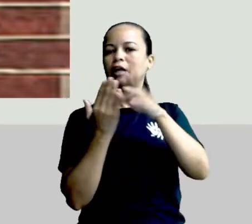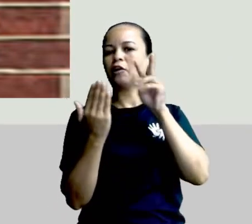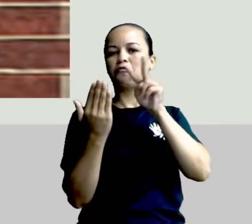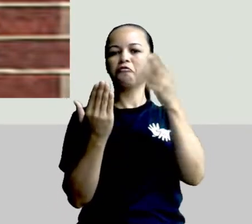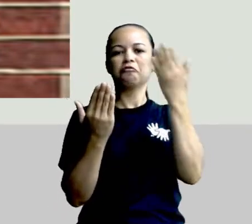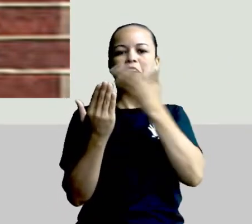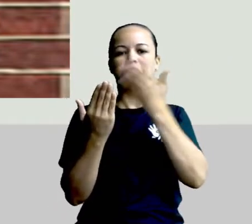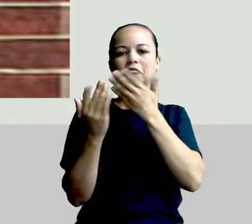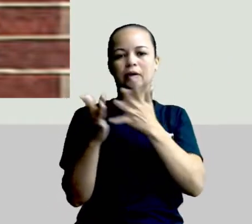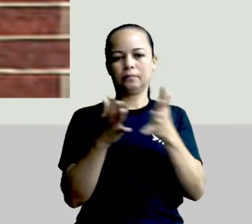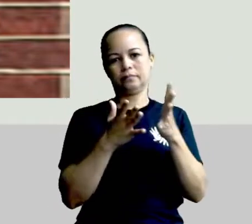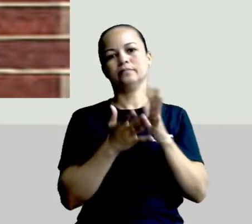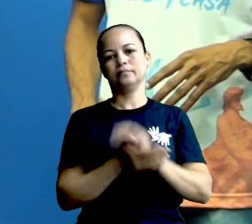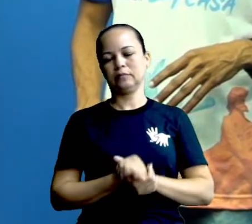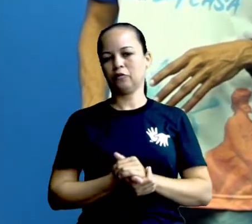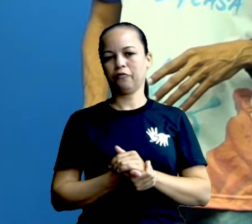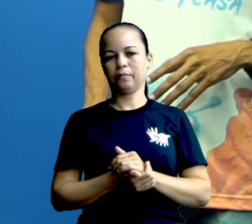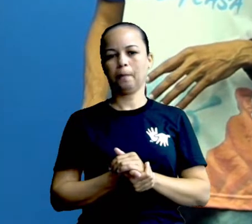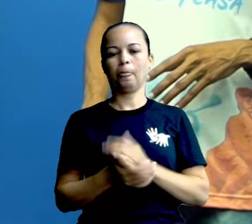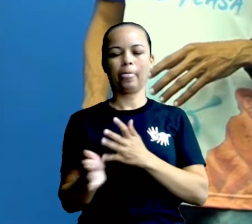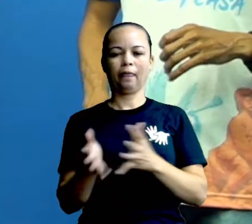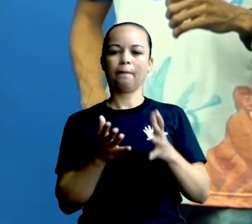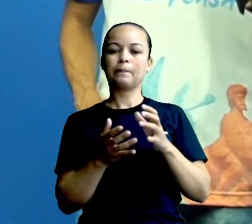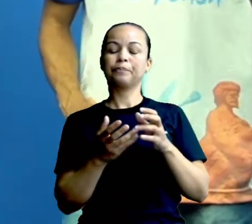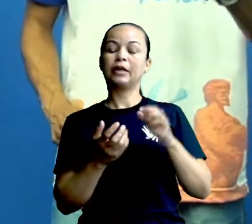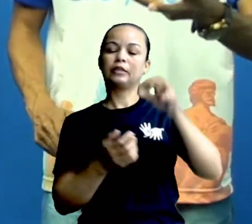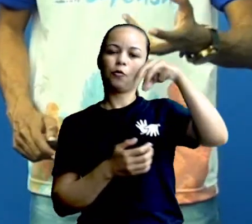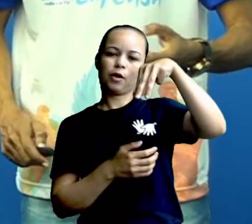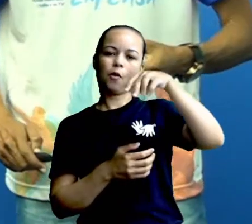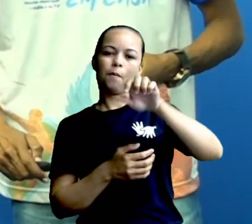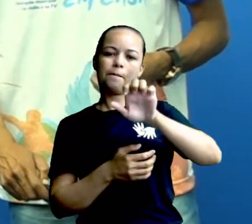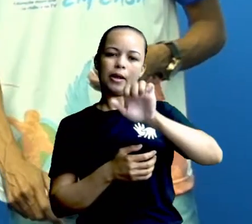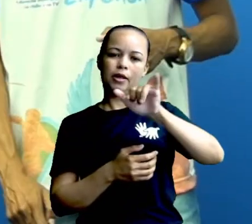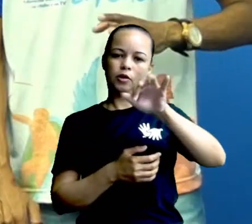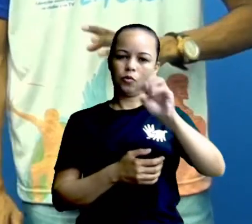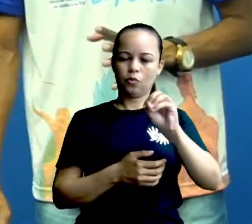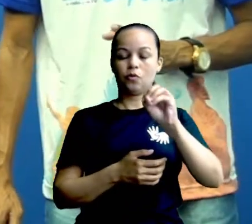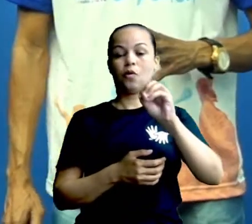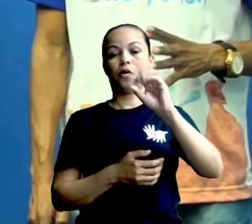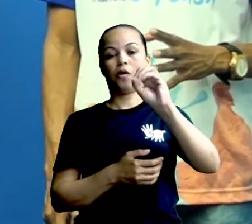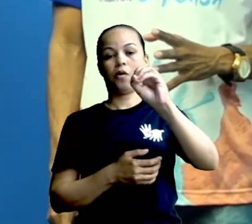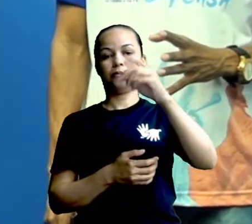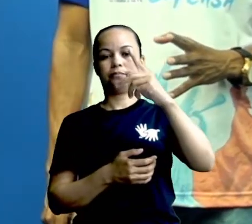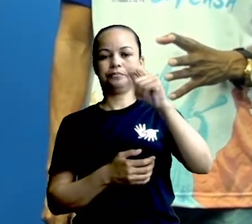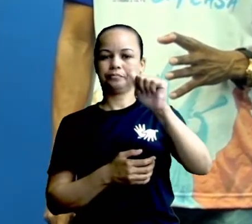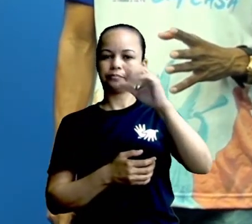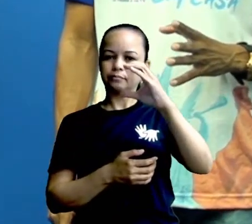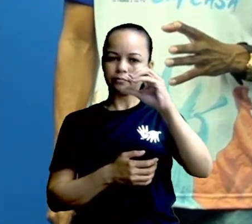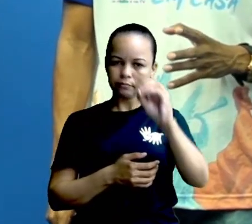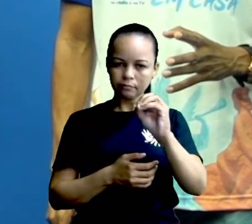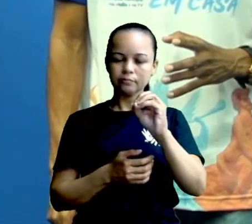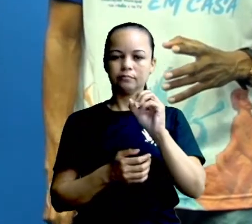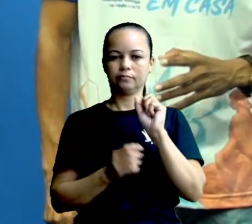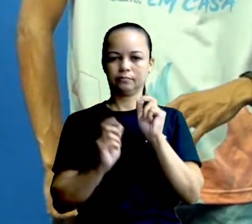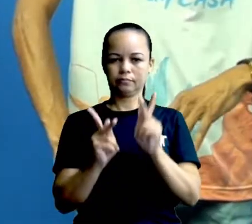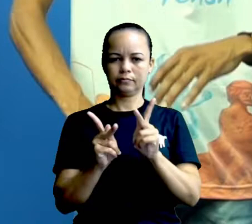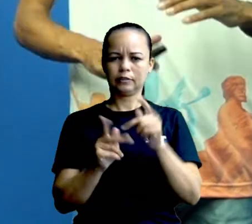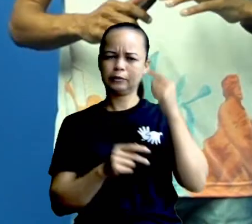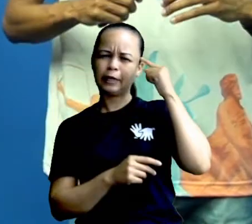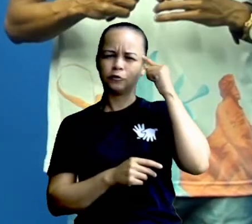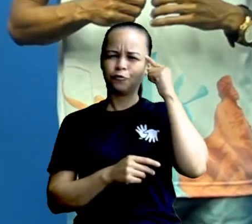não conseguiu ver por trás de uma parede. Tá bom? Então, a gente chama aí de meio opaco.